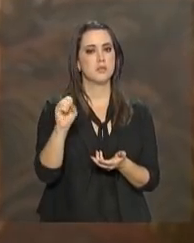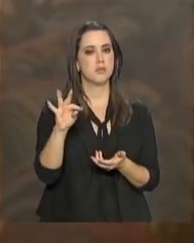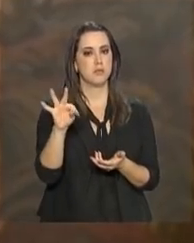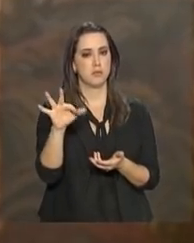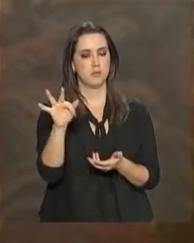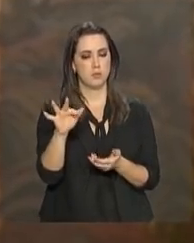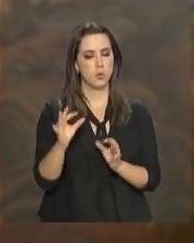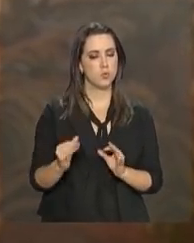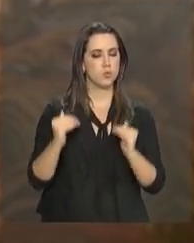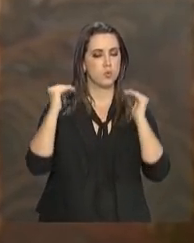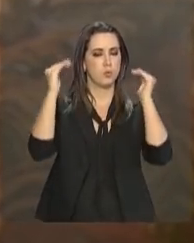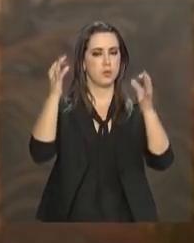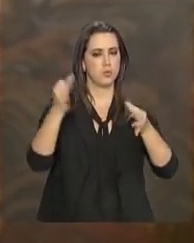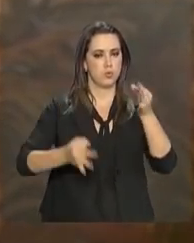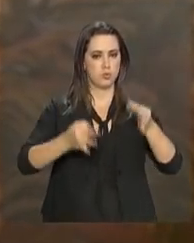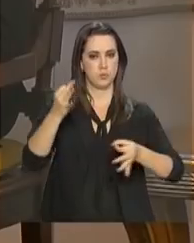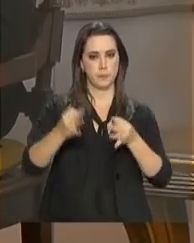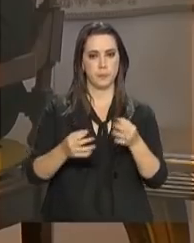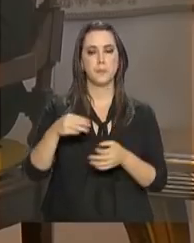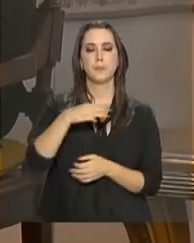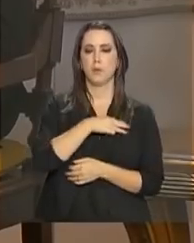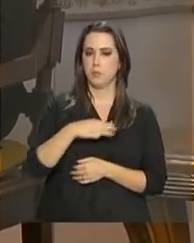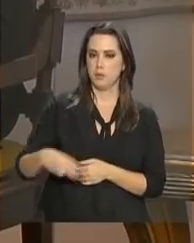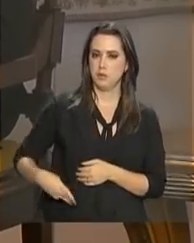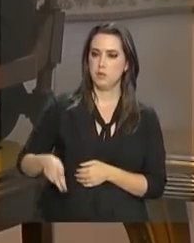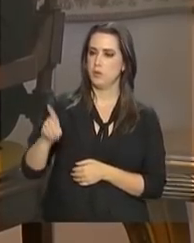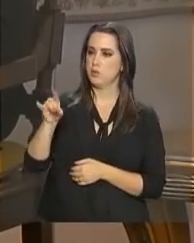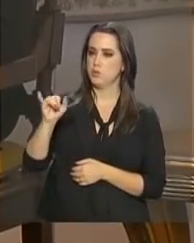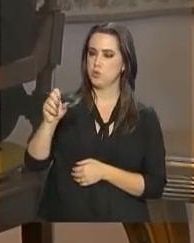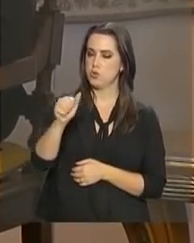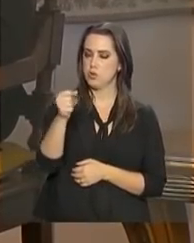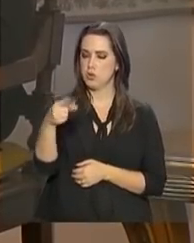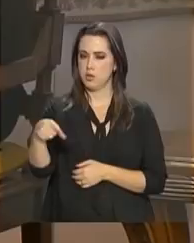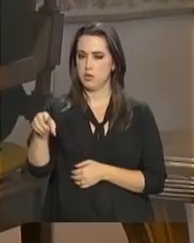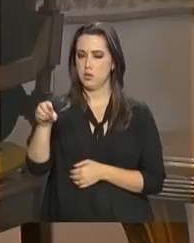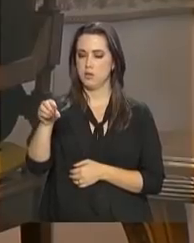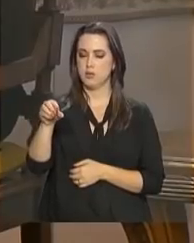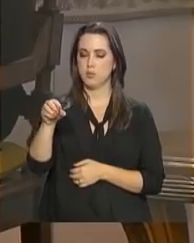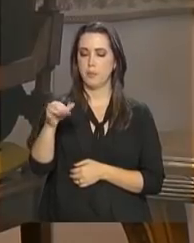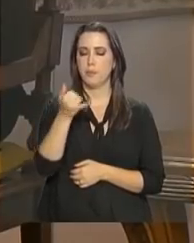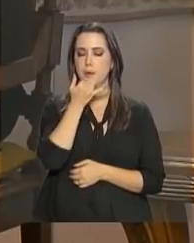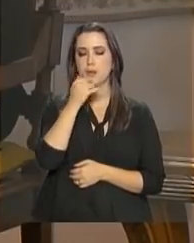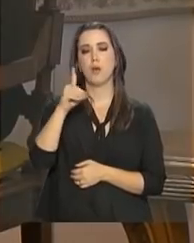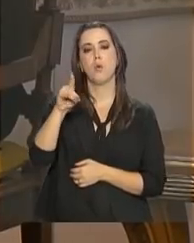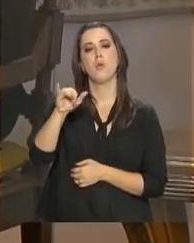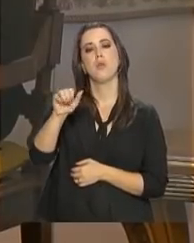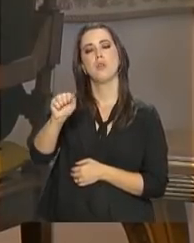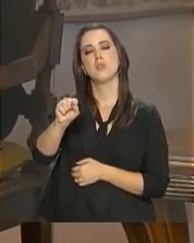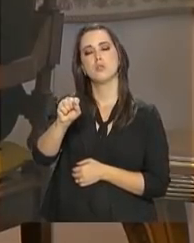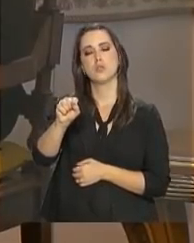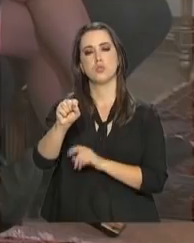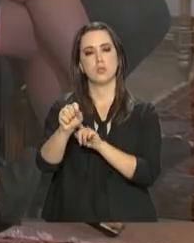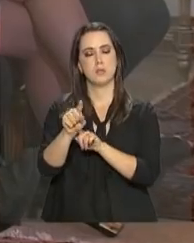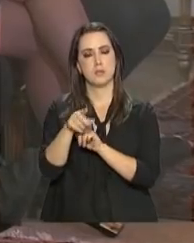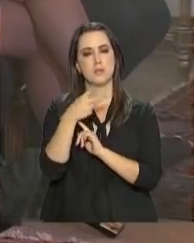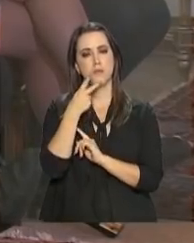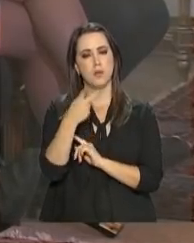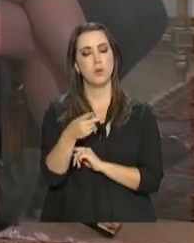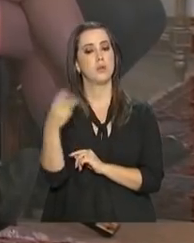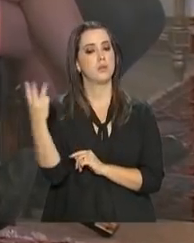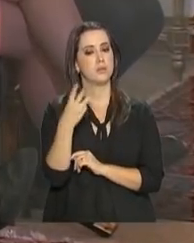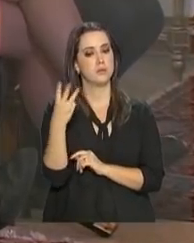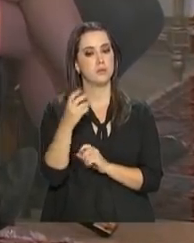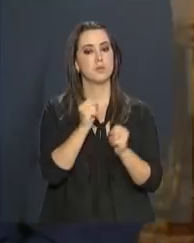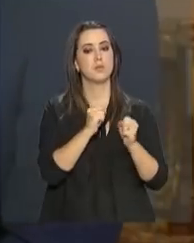suprema corte o ministro dias toffoli o presidente do stf ressaltou durante o encontro que os três poderes têm que trabalhar